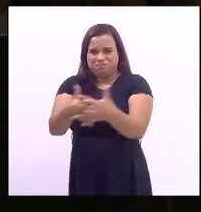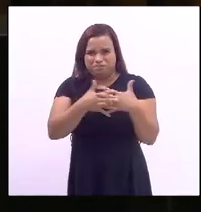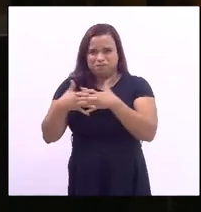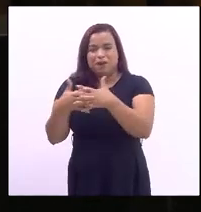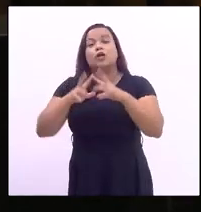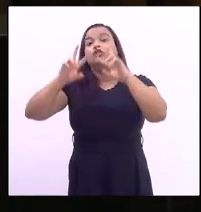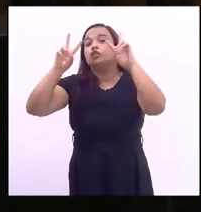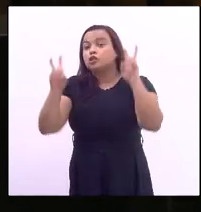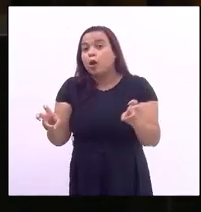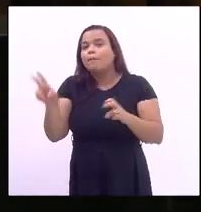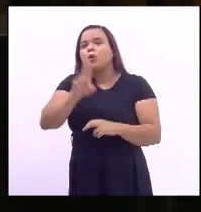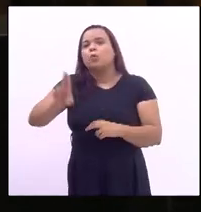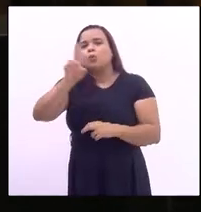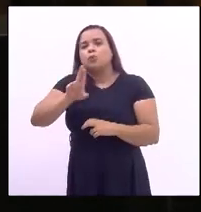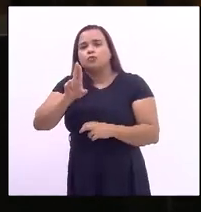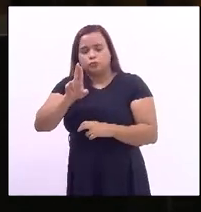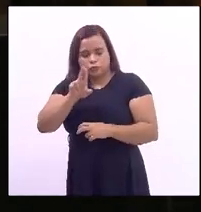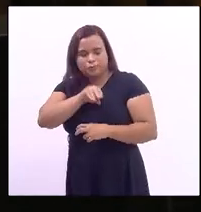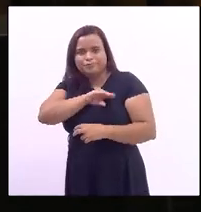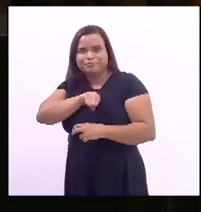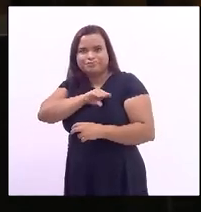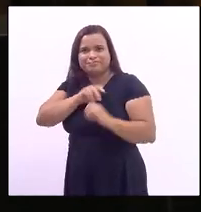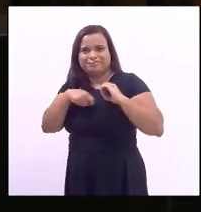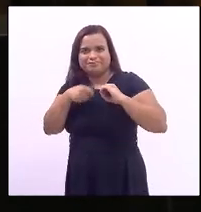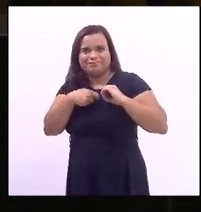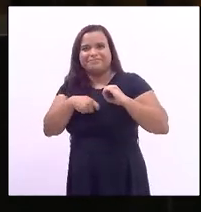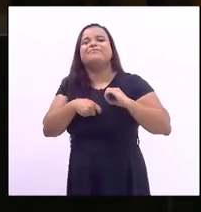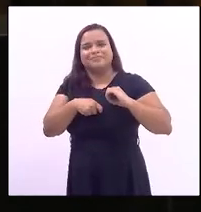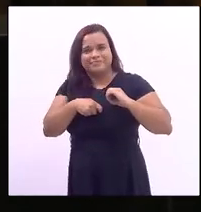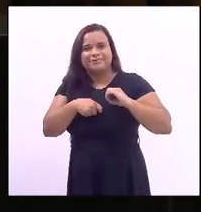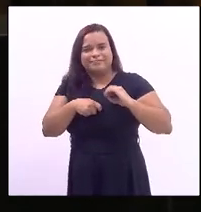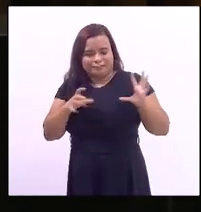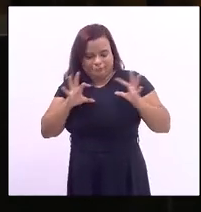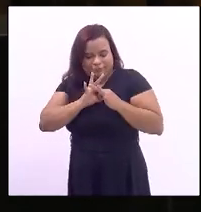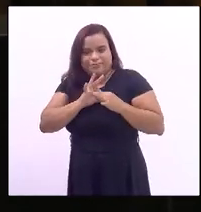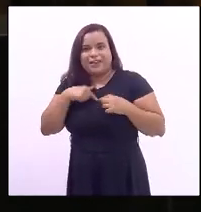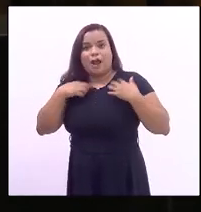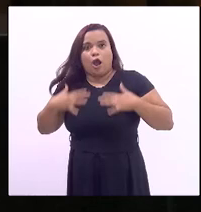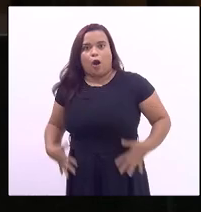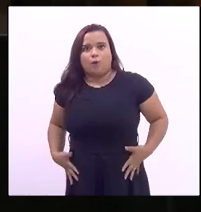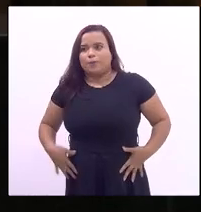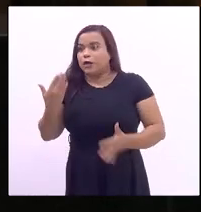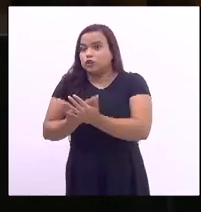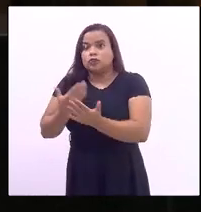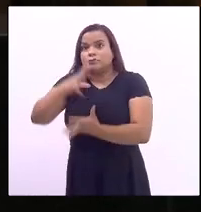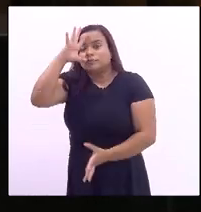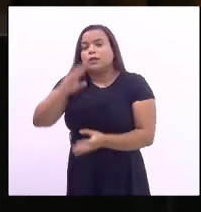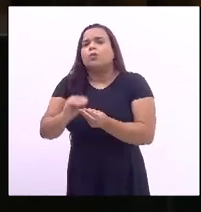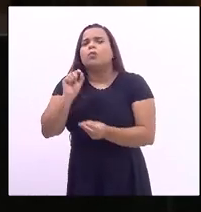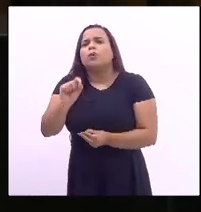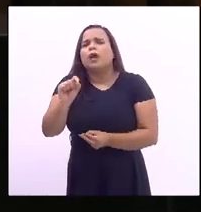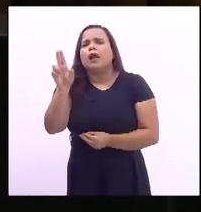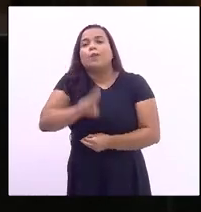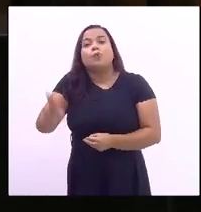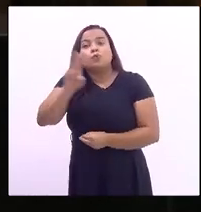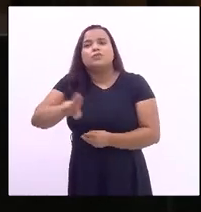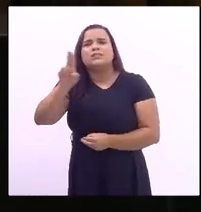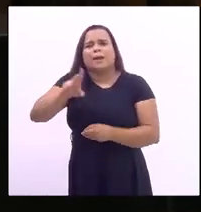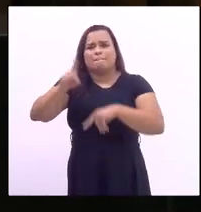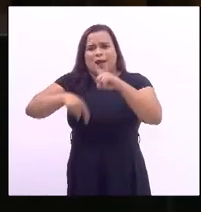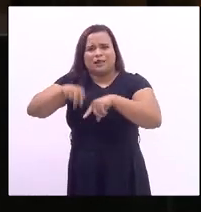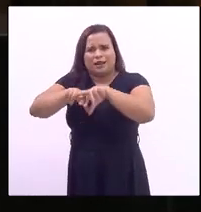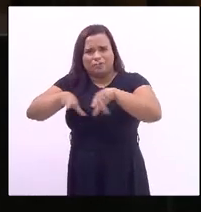as fardas e esse estudo Deputado Eurico Júnior concluiu que a utilização os alimentos